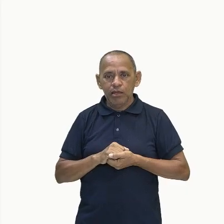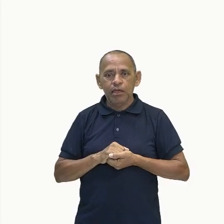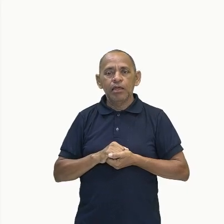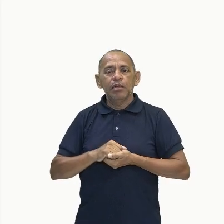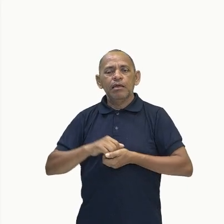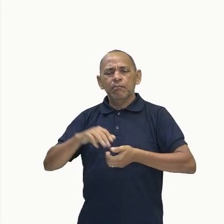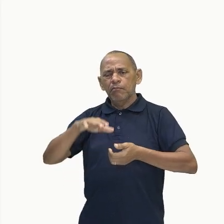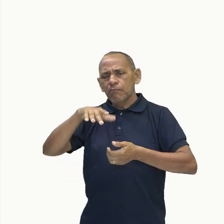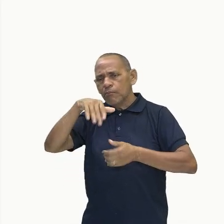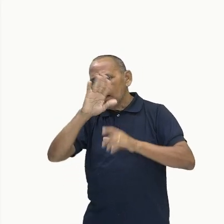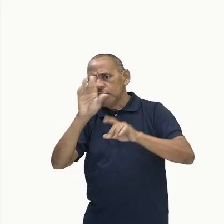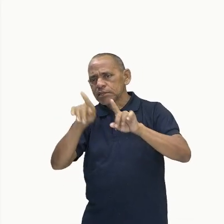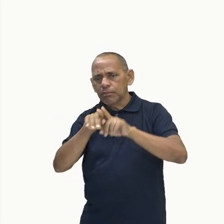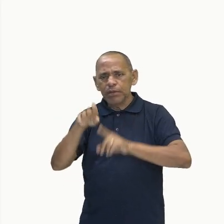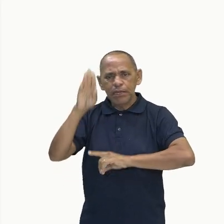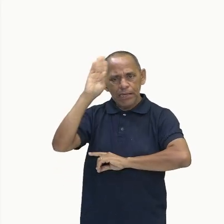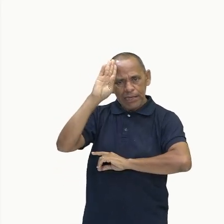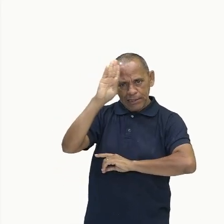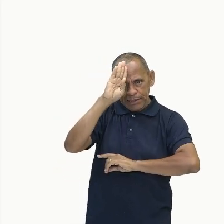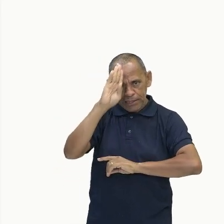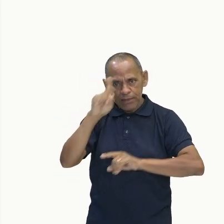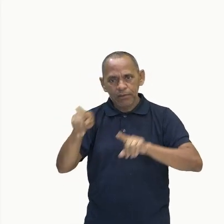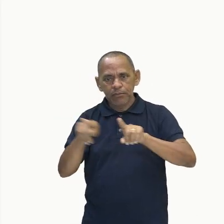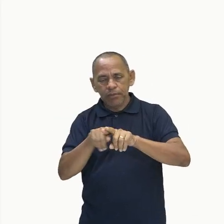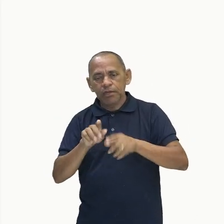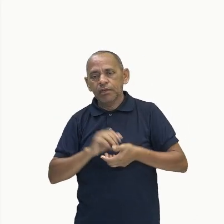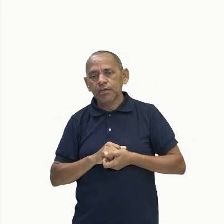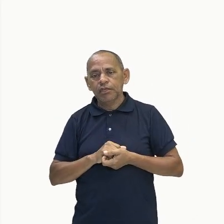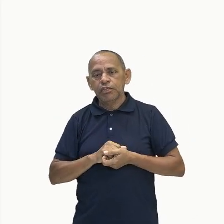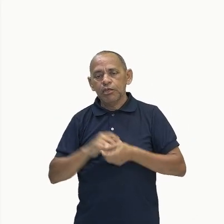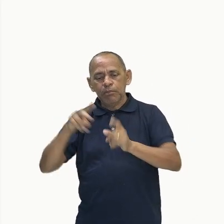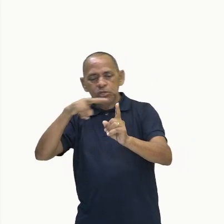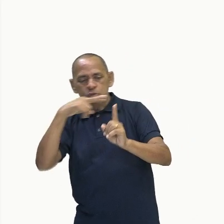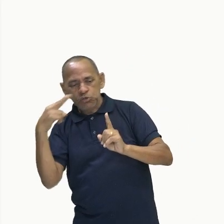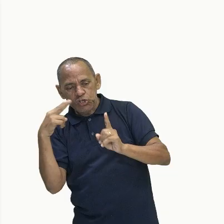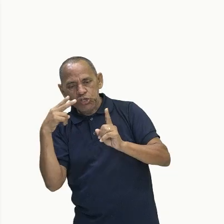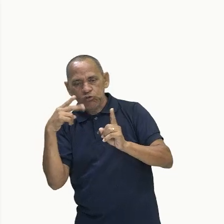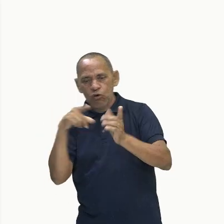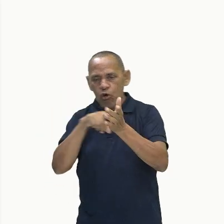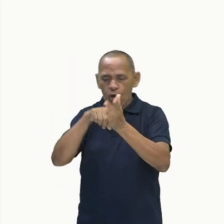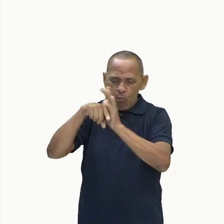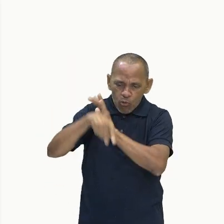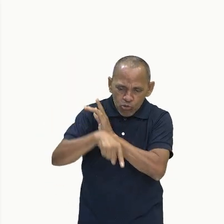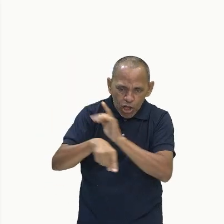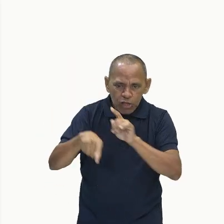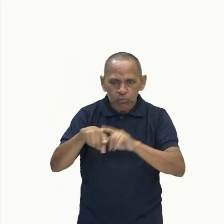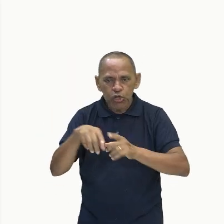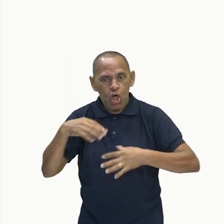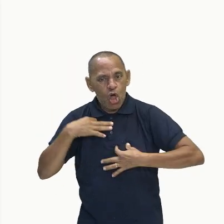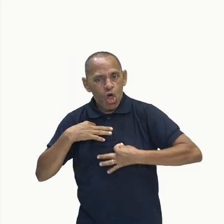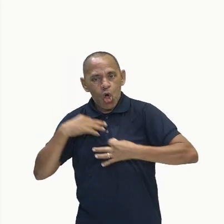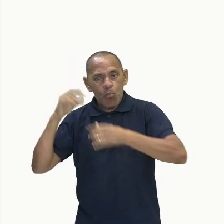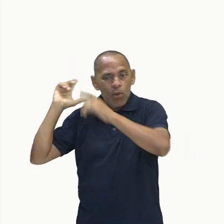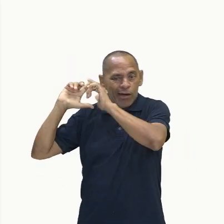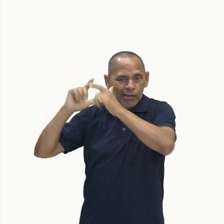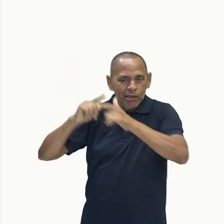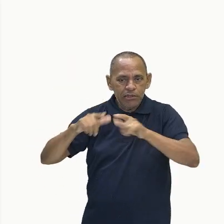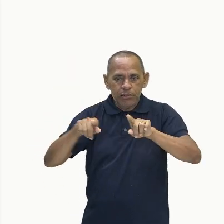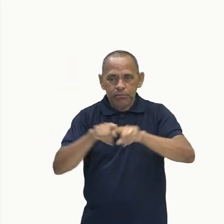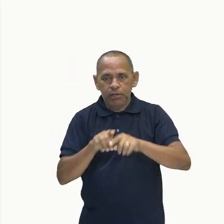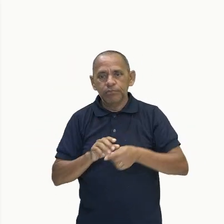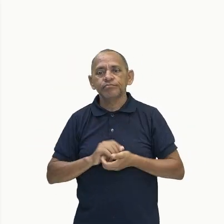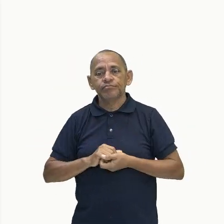da perspectiva, da questão da profundidade, a roupa muito clássica. E o